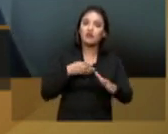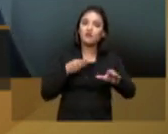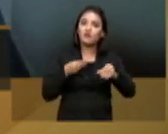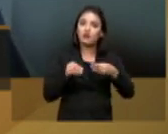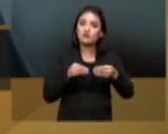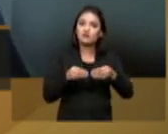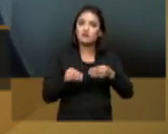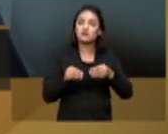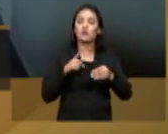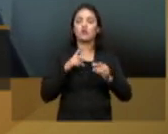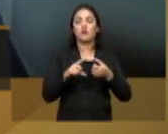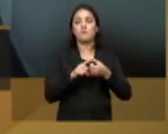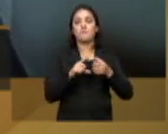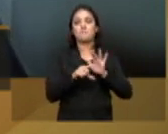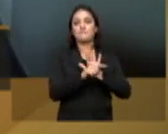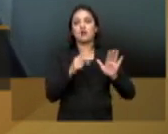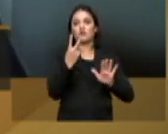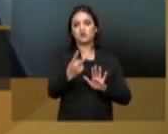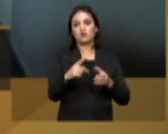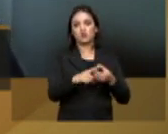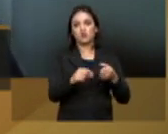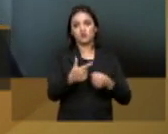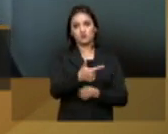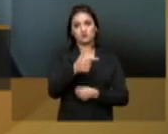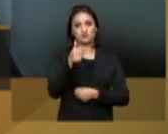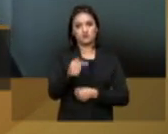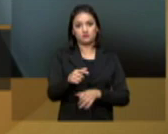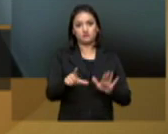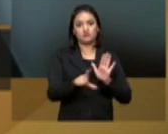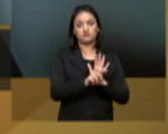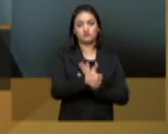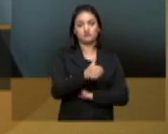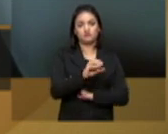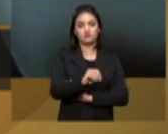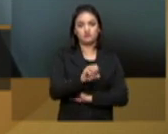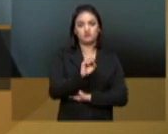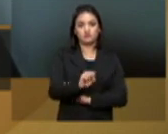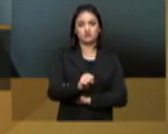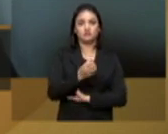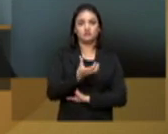do parágrafo 2º do artigo 27 da Lei nº